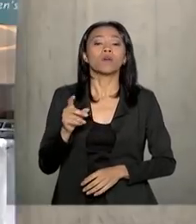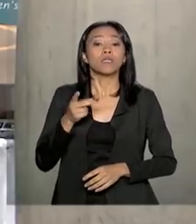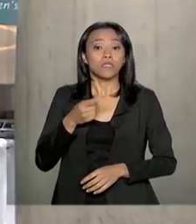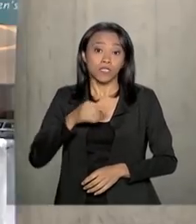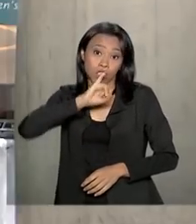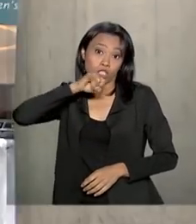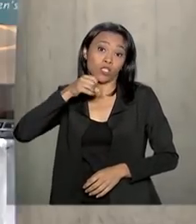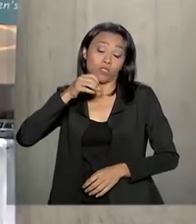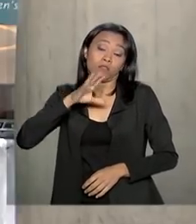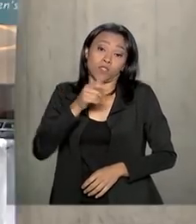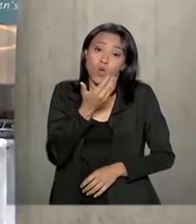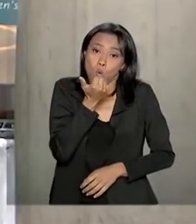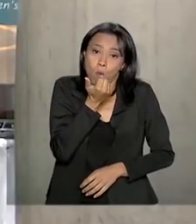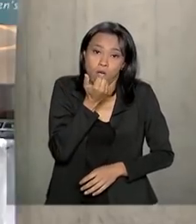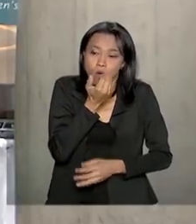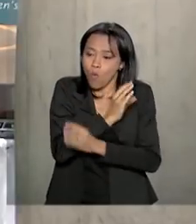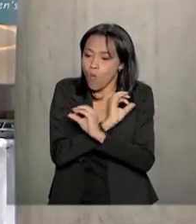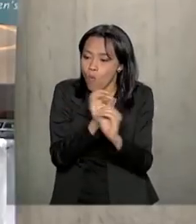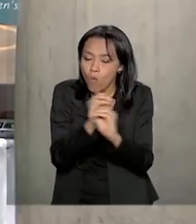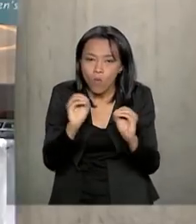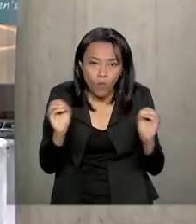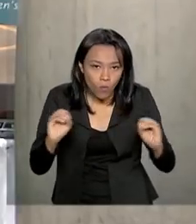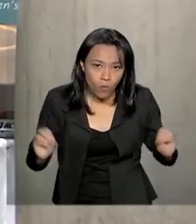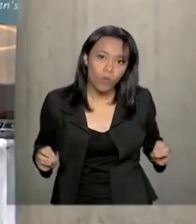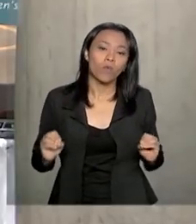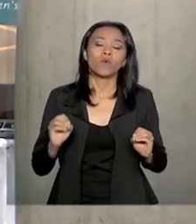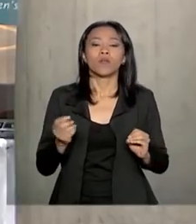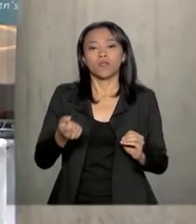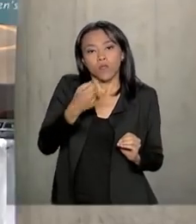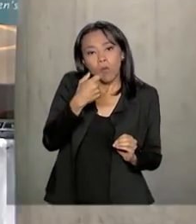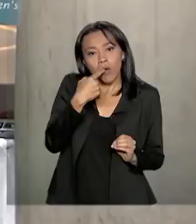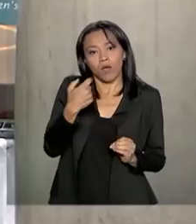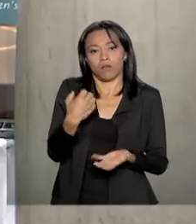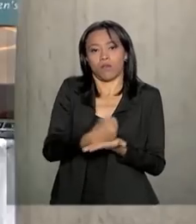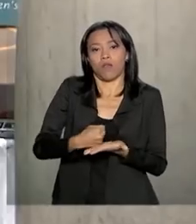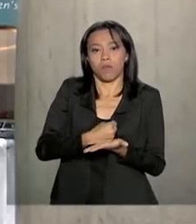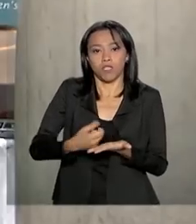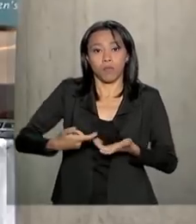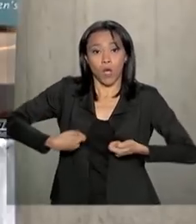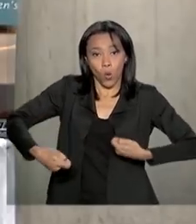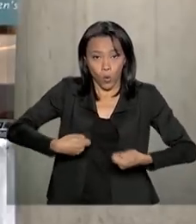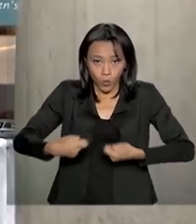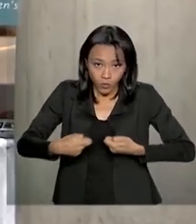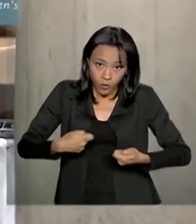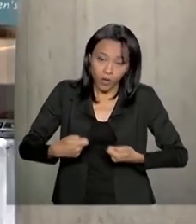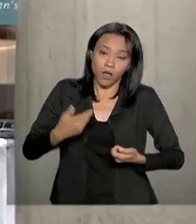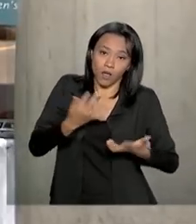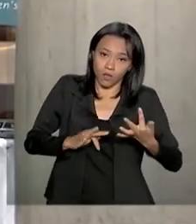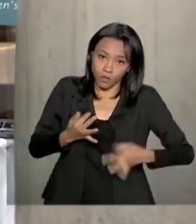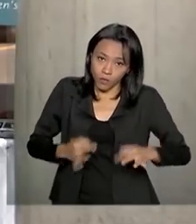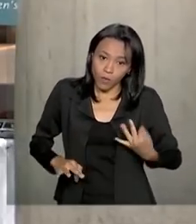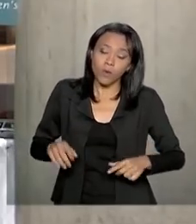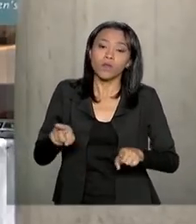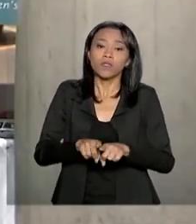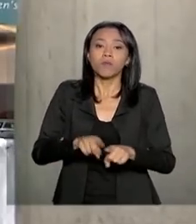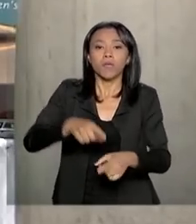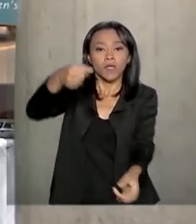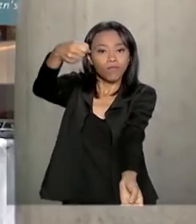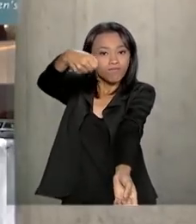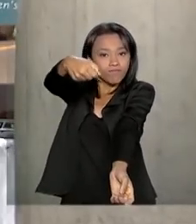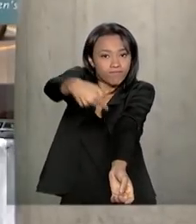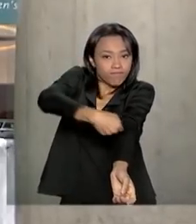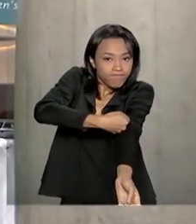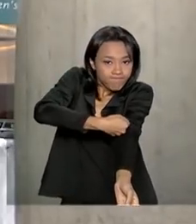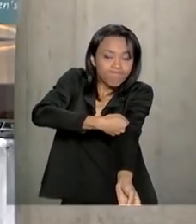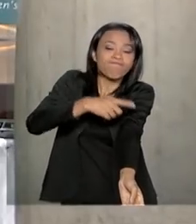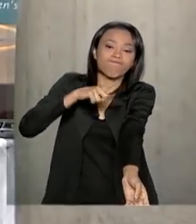jejum oral, recebendo analgésicos para controle da dor, hidratação endovenosa e medidas de prevenção de